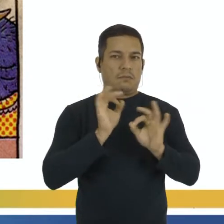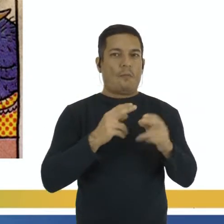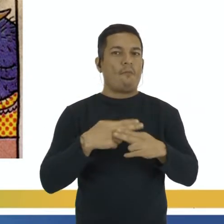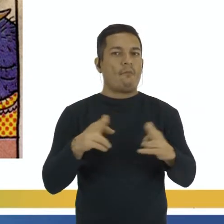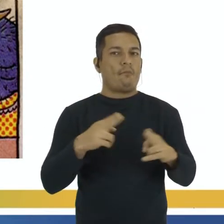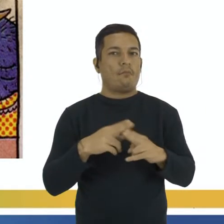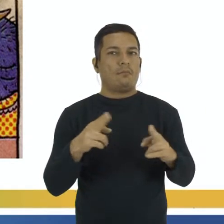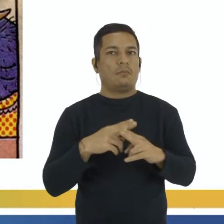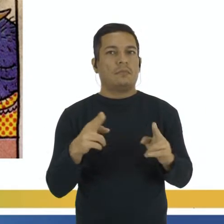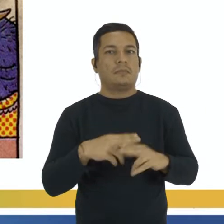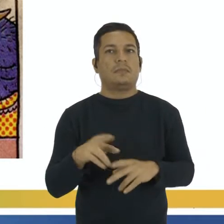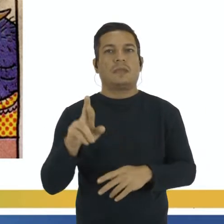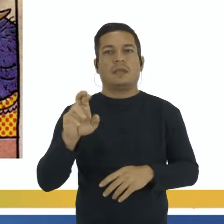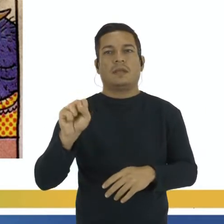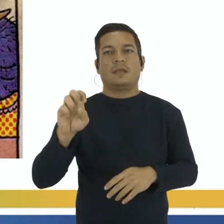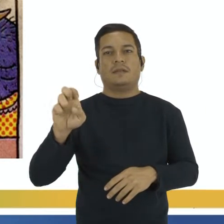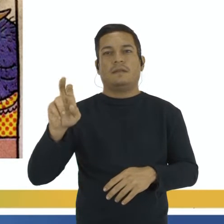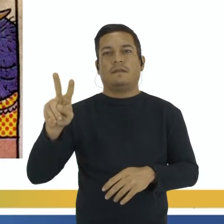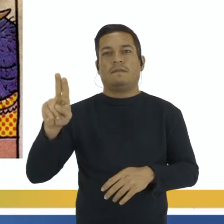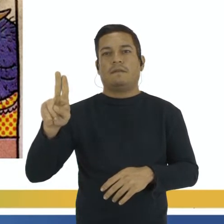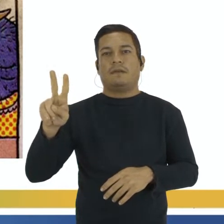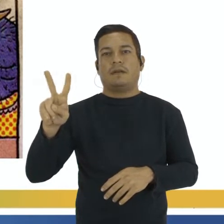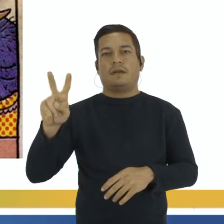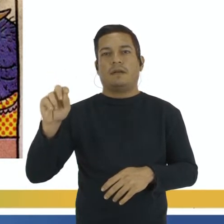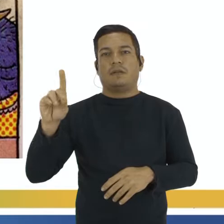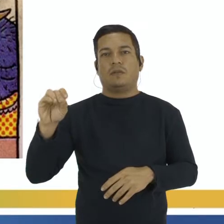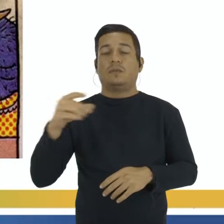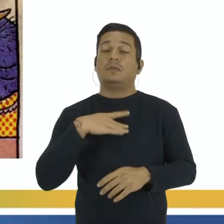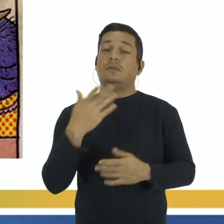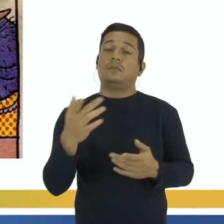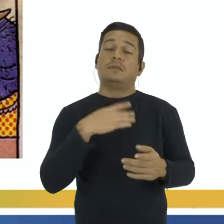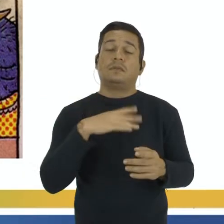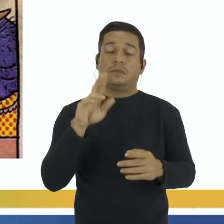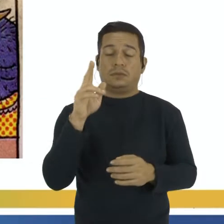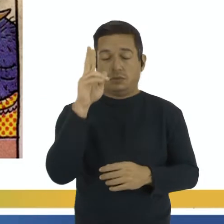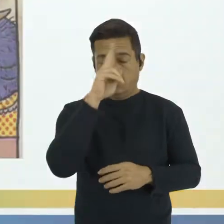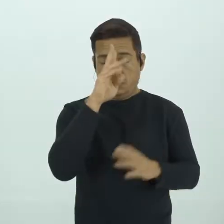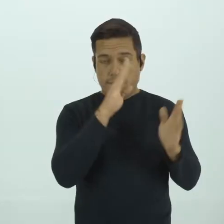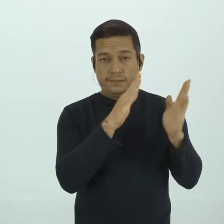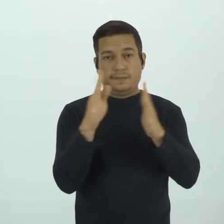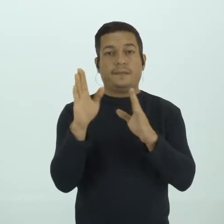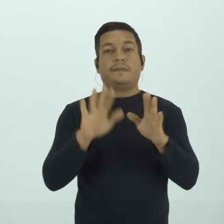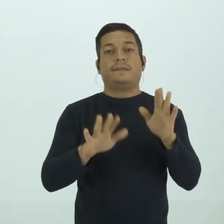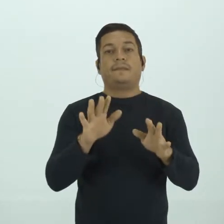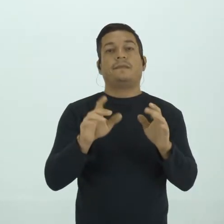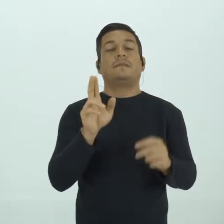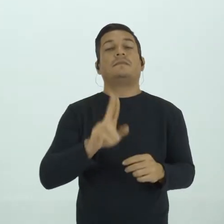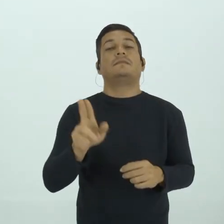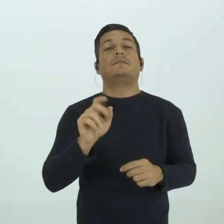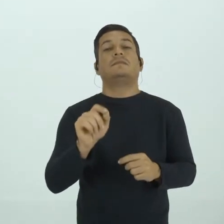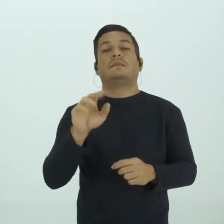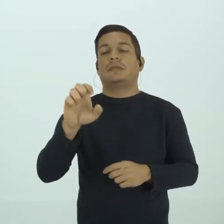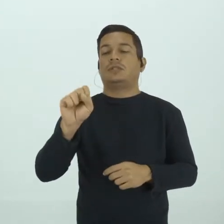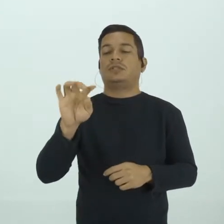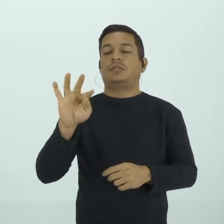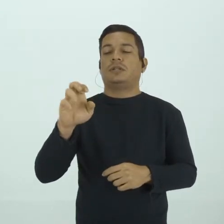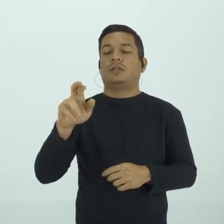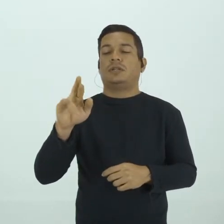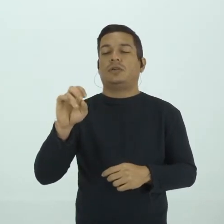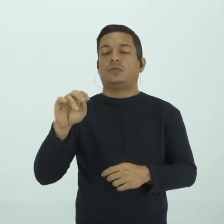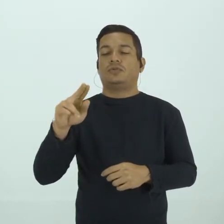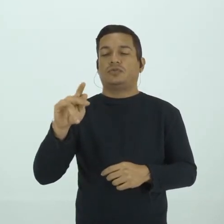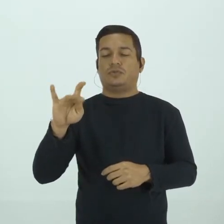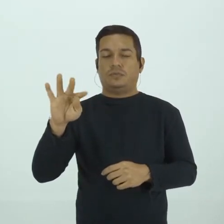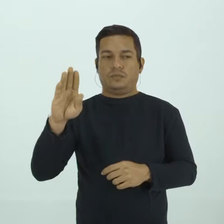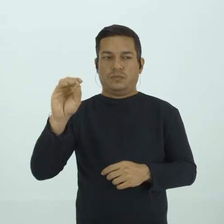reservado. Então, a HQ, quando ela explora esse elemento de humor, muitas vezes ela vai se utilizar de estereótipos, né,